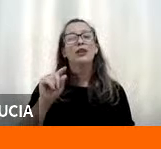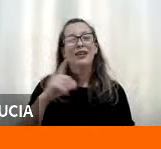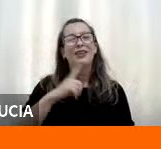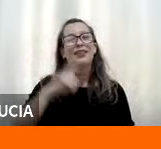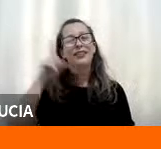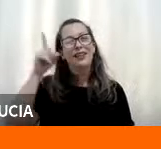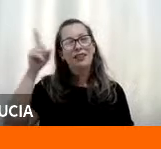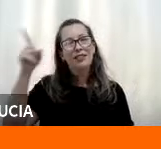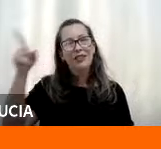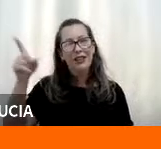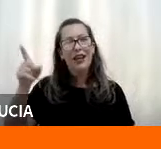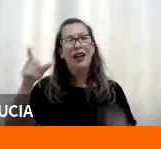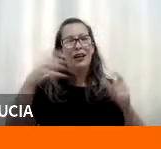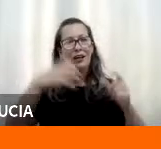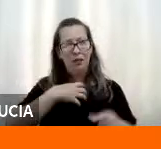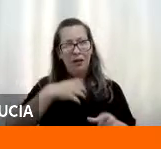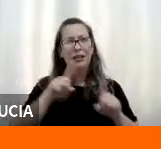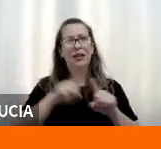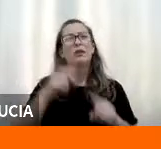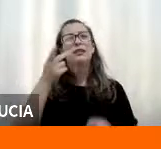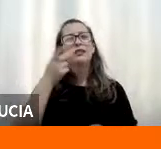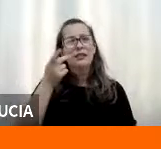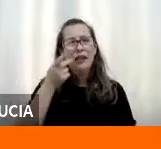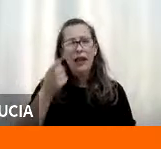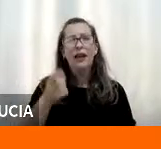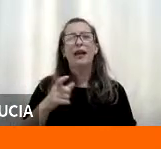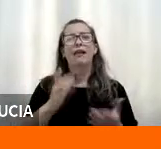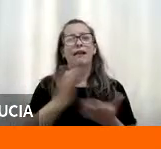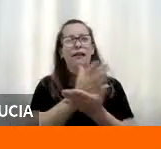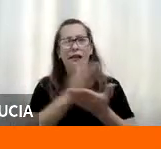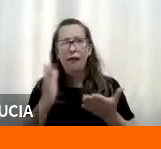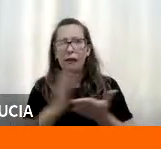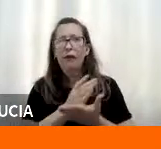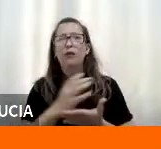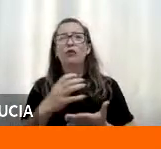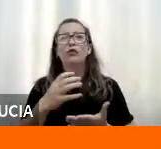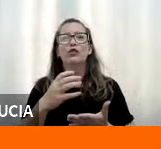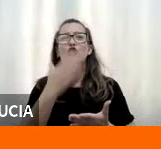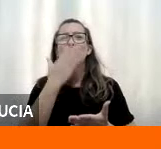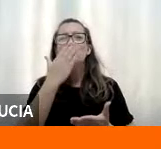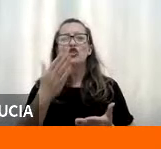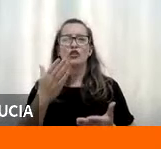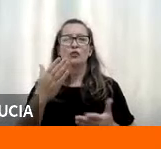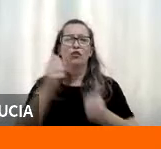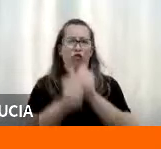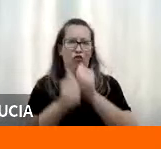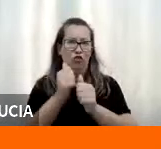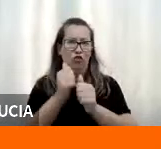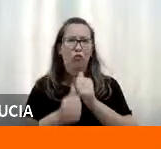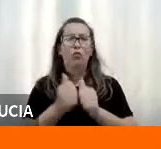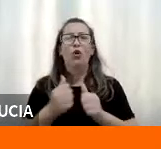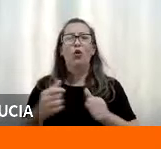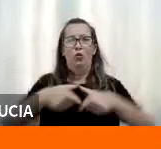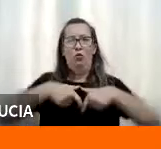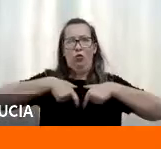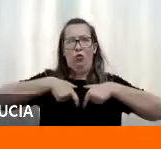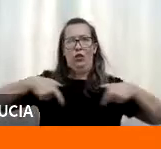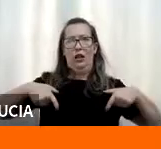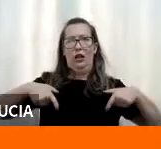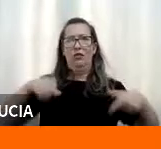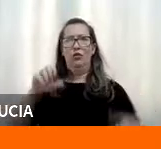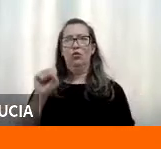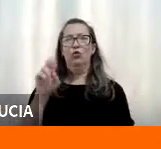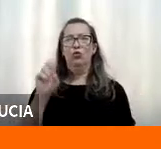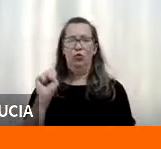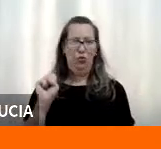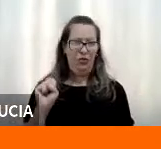Bahia, mas Ceará também. Alguns times de futebol colocaram o SUS na camiseta, era impensável antes isso,